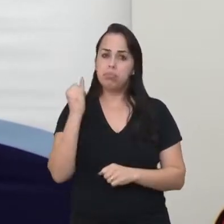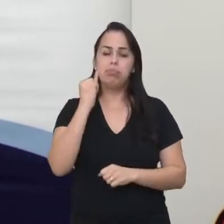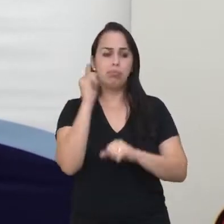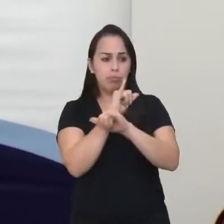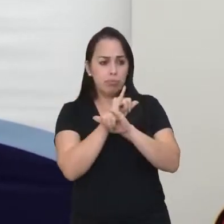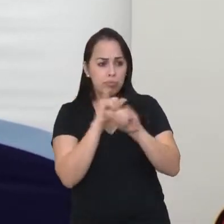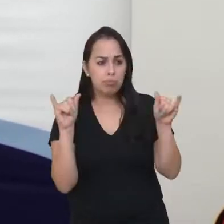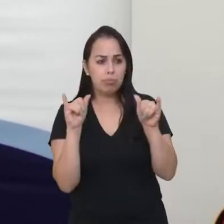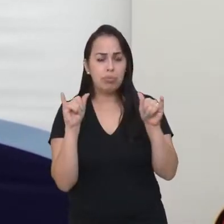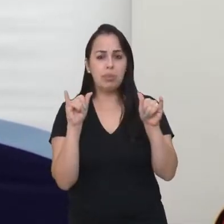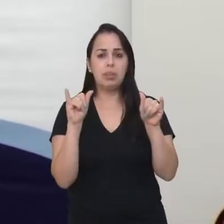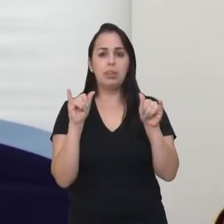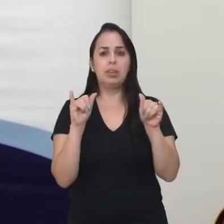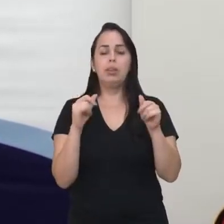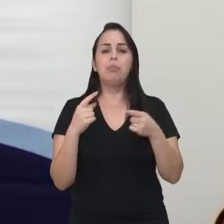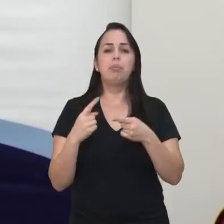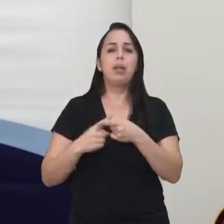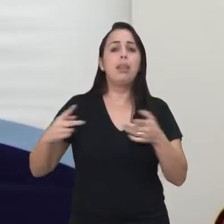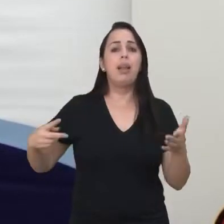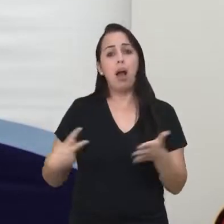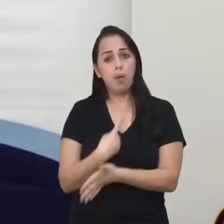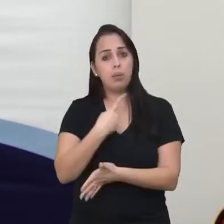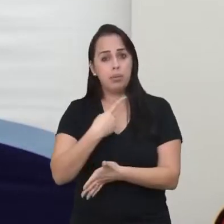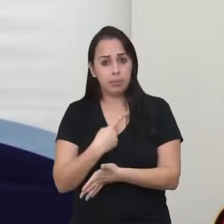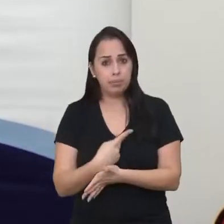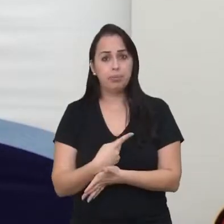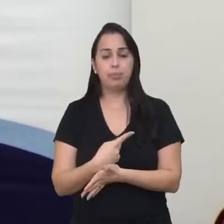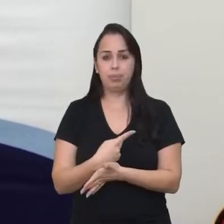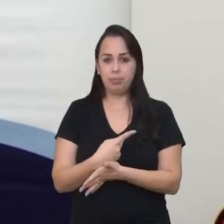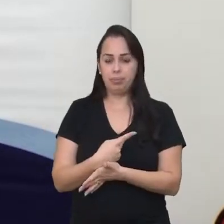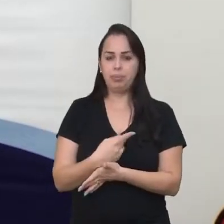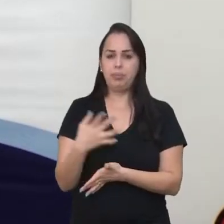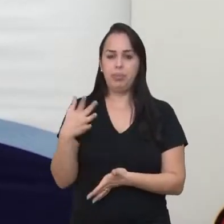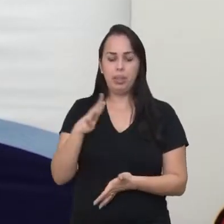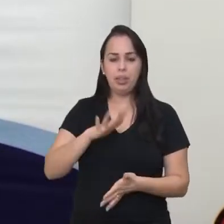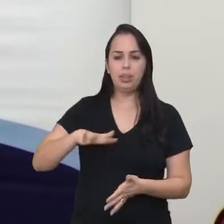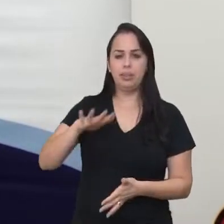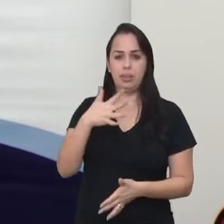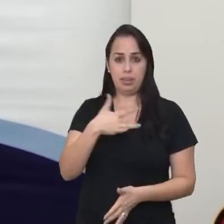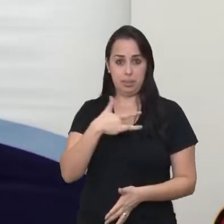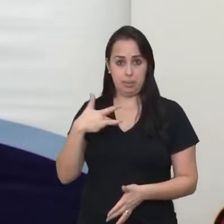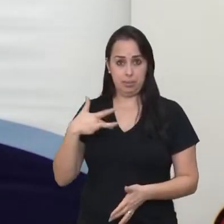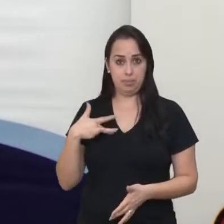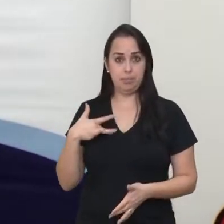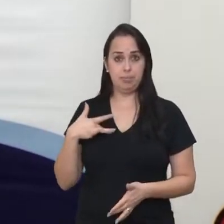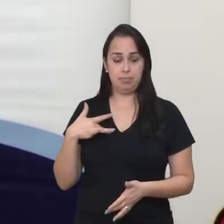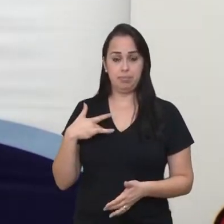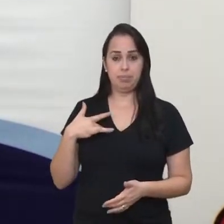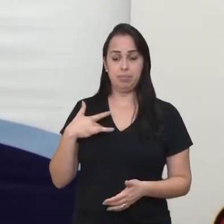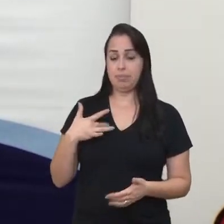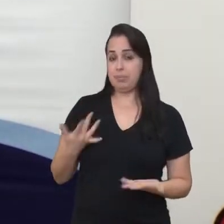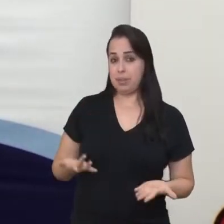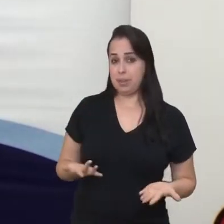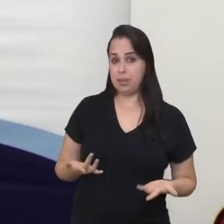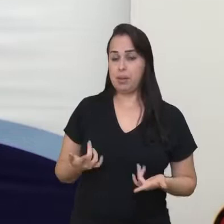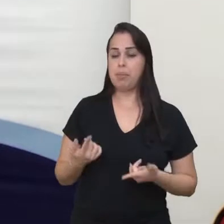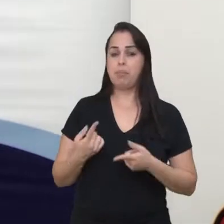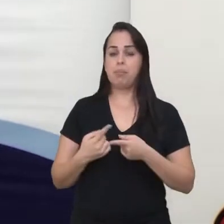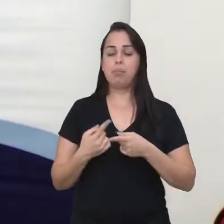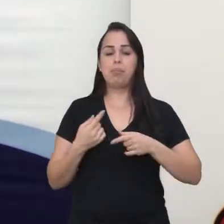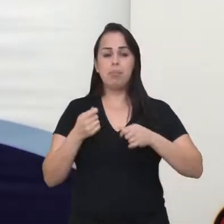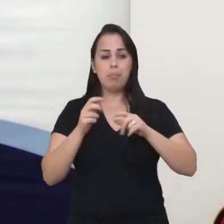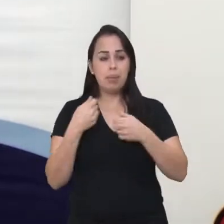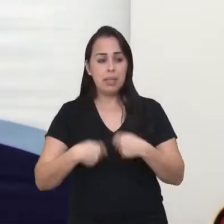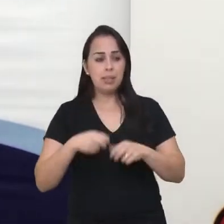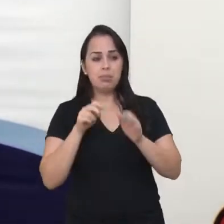multifatoriais. As ocorrências de saúde, por exemplo, nos nossos instrumentos de saúde, precisam